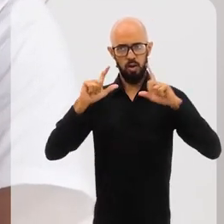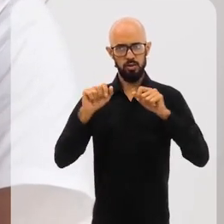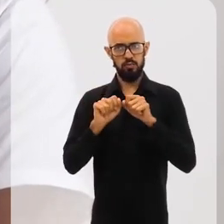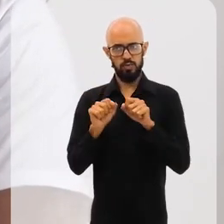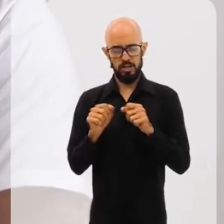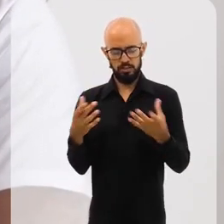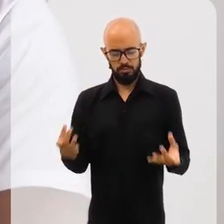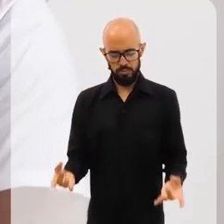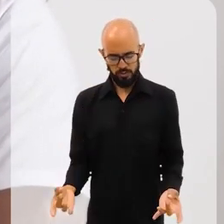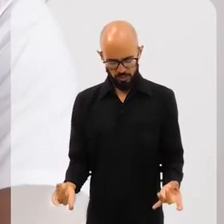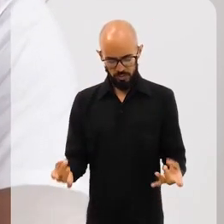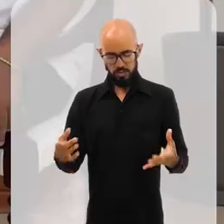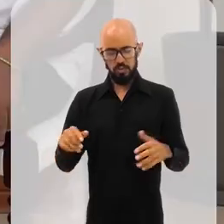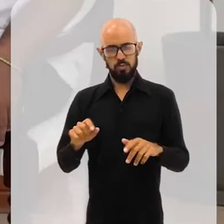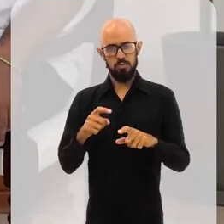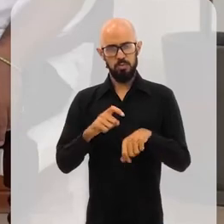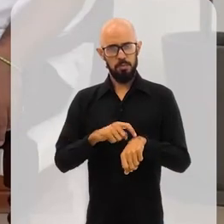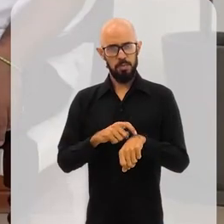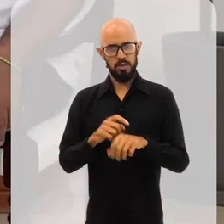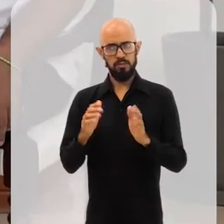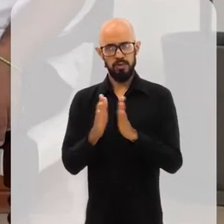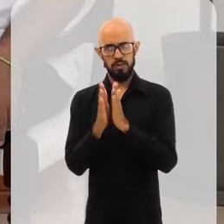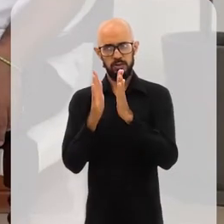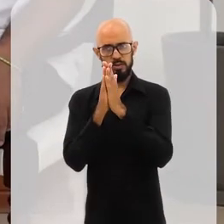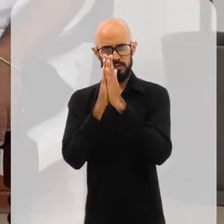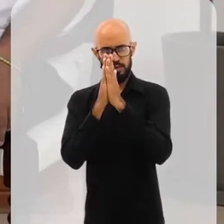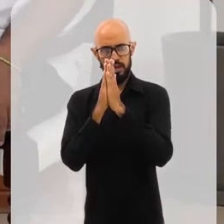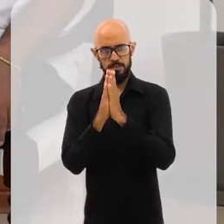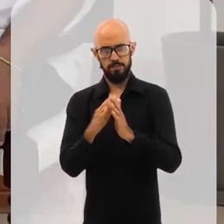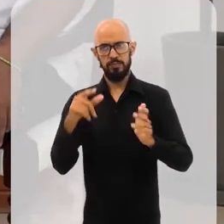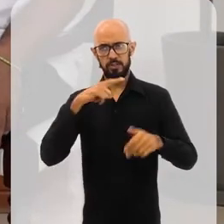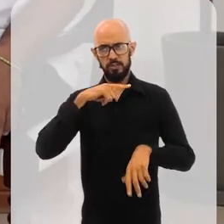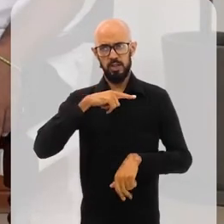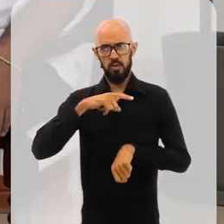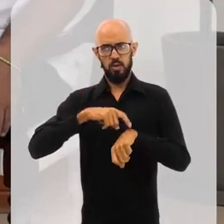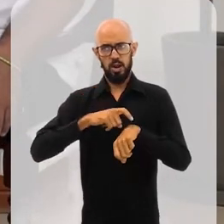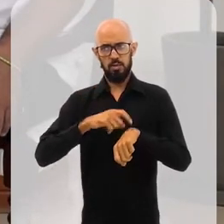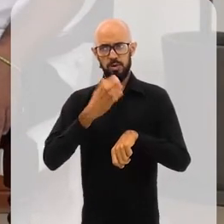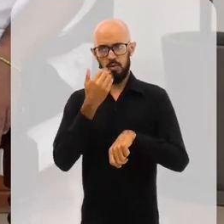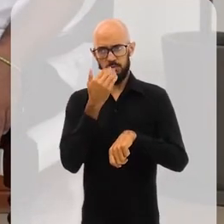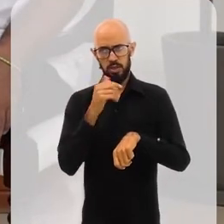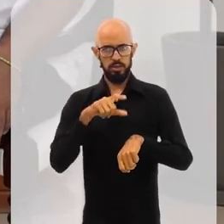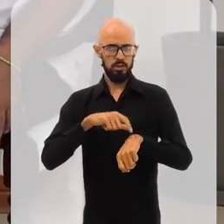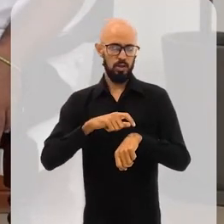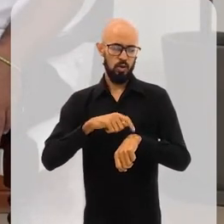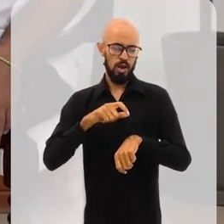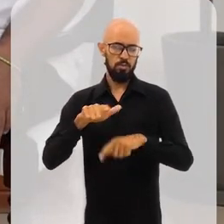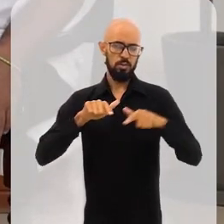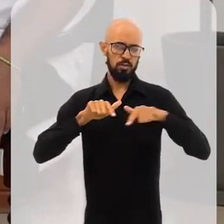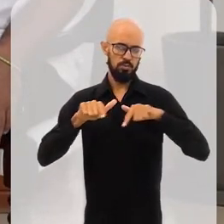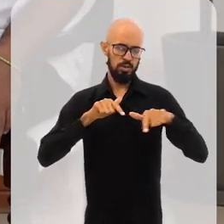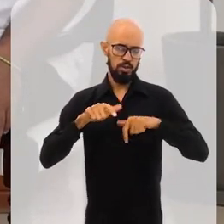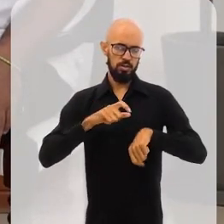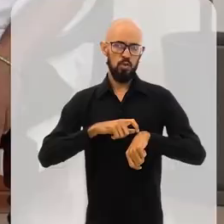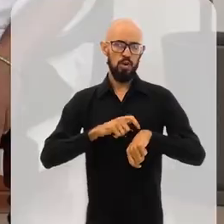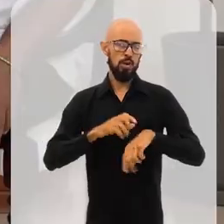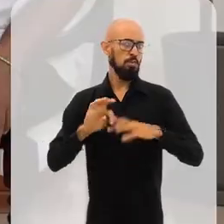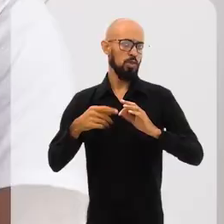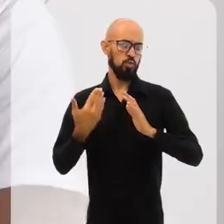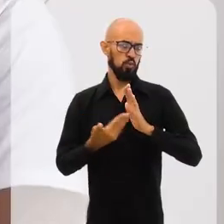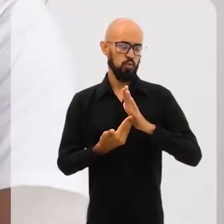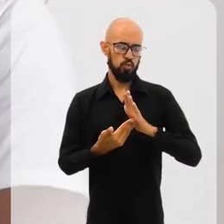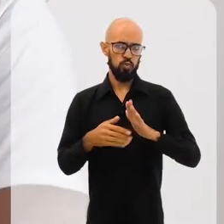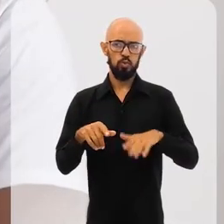acordam determinados horários, eles fazem a meditação deles, ou seja, o momento que eles vão rezar com aquilo que eles acreditam, eles têm horário para comer, têm horário para trabalhar, eles têm horário